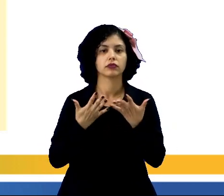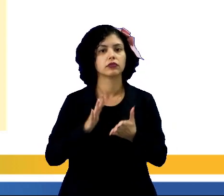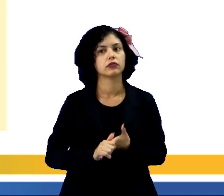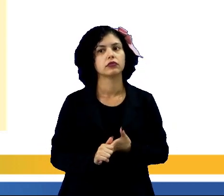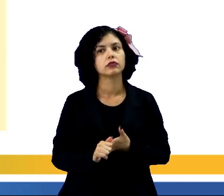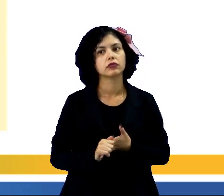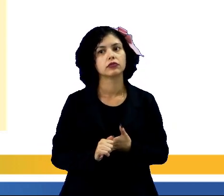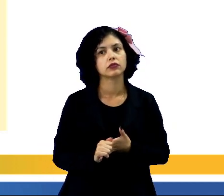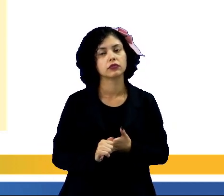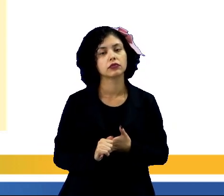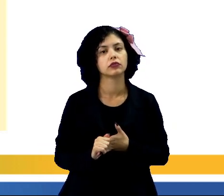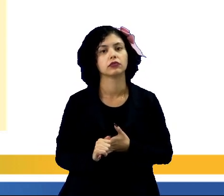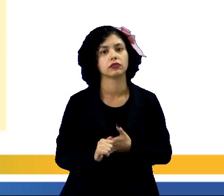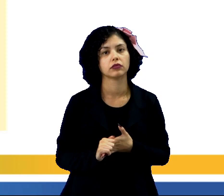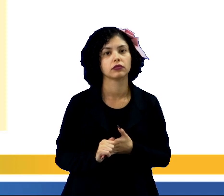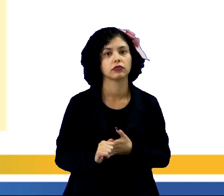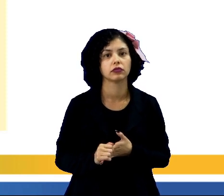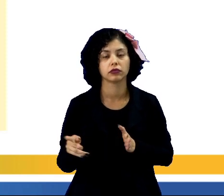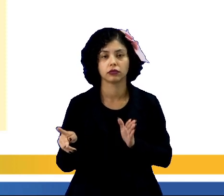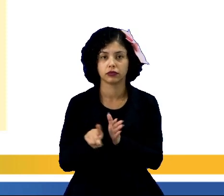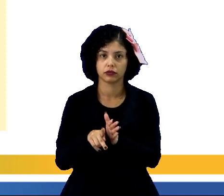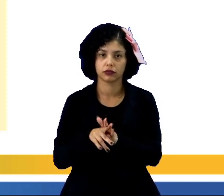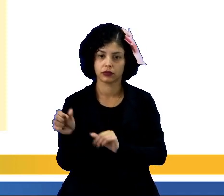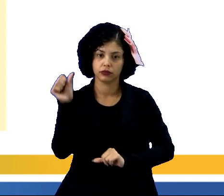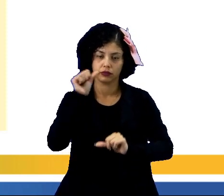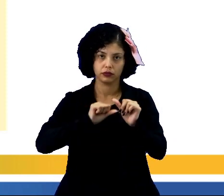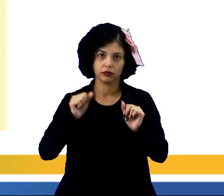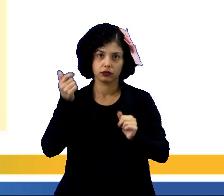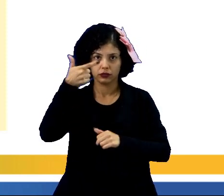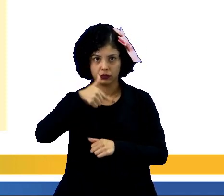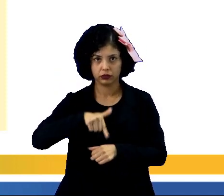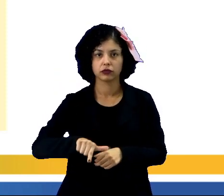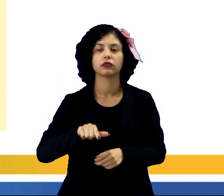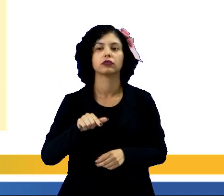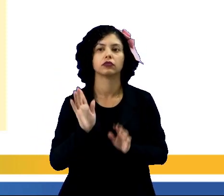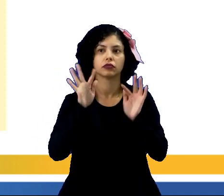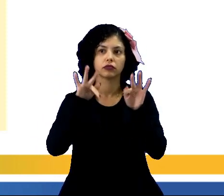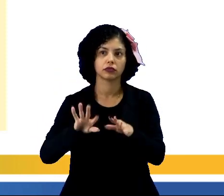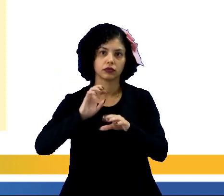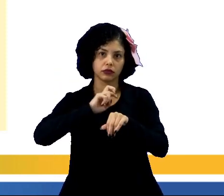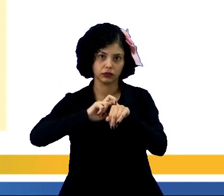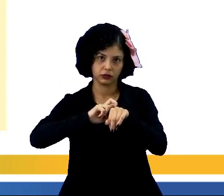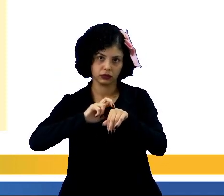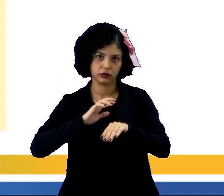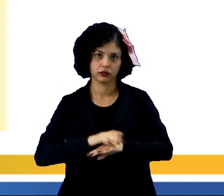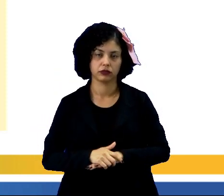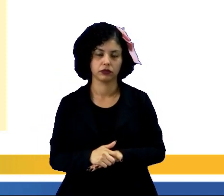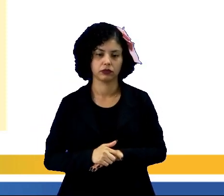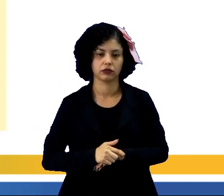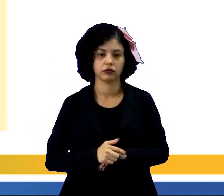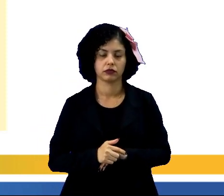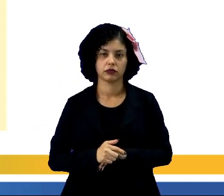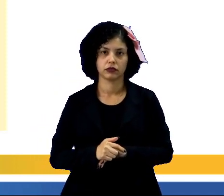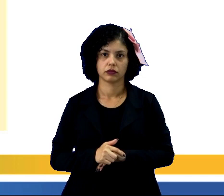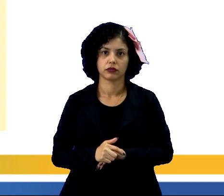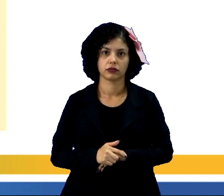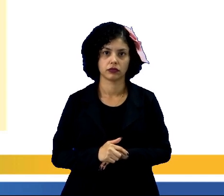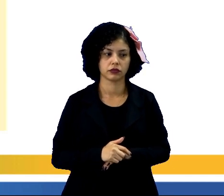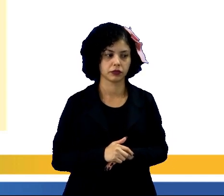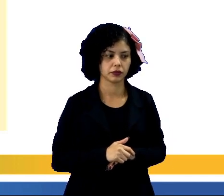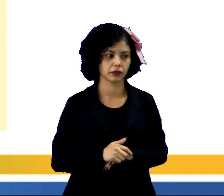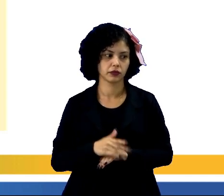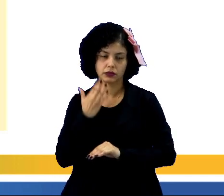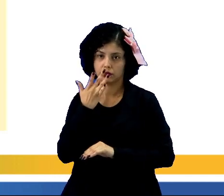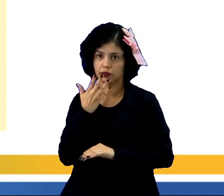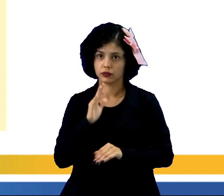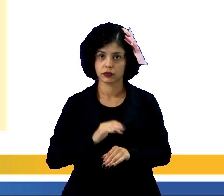manifestar. E aí, se ele fizesse um autocruzamento, poderia finalmente nascer a característica de forma recessiva, que seria aí